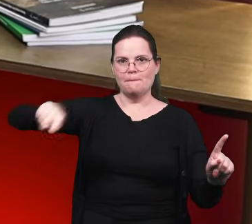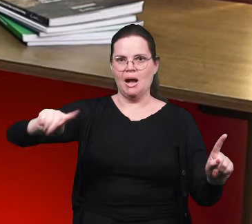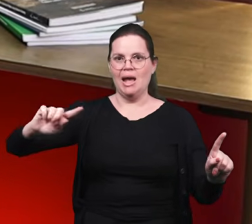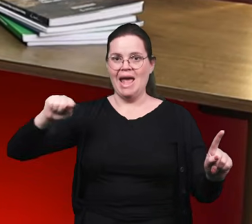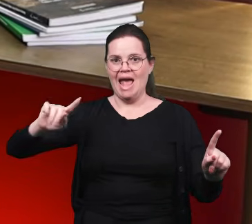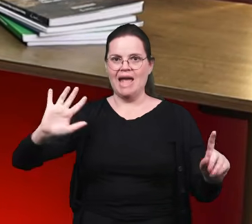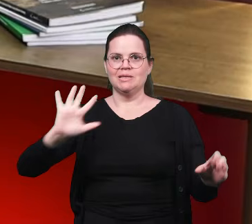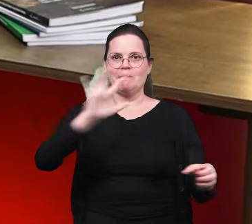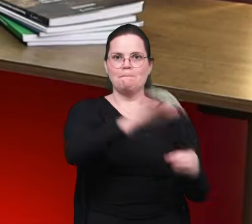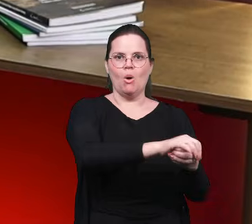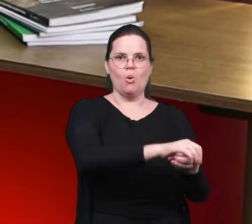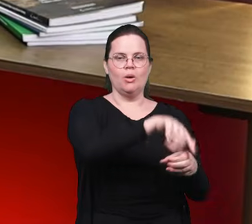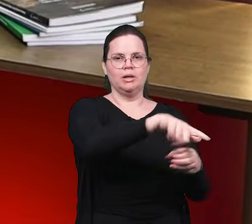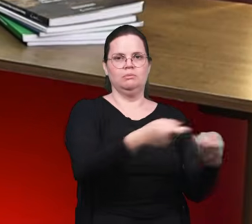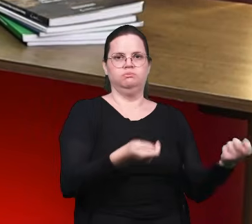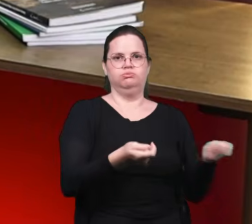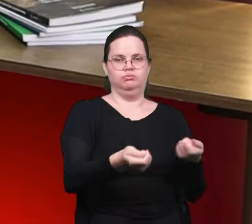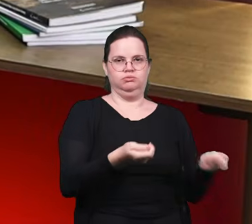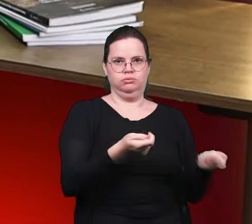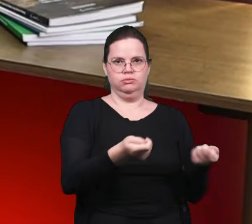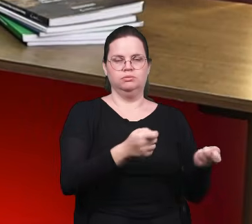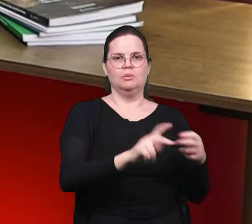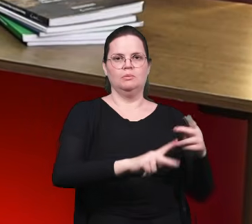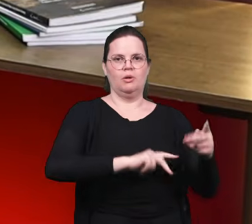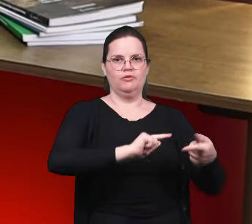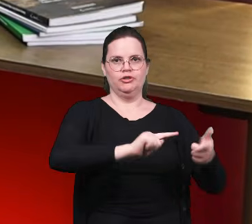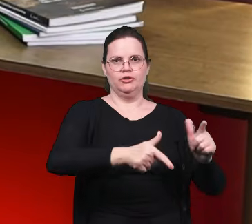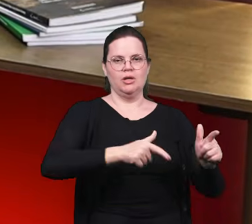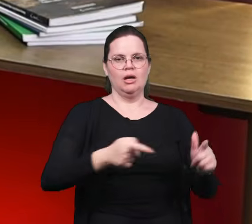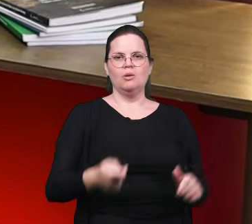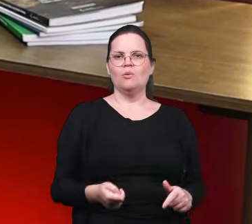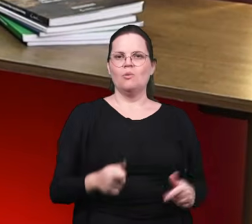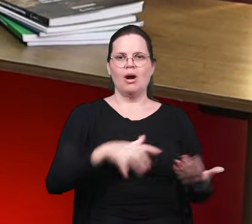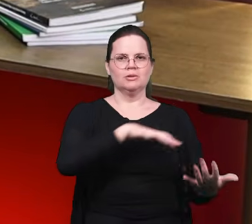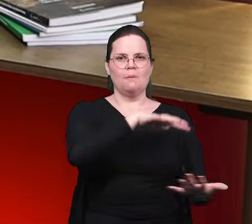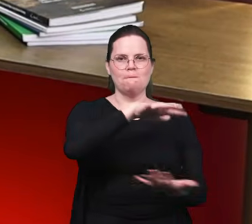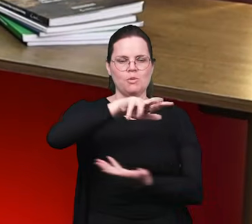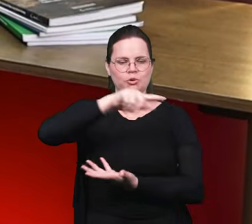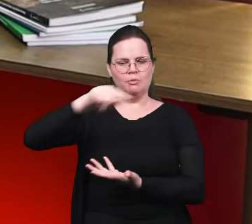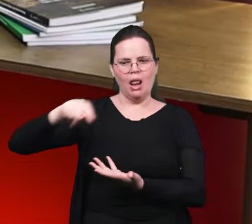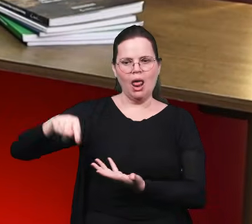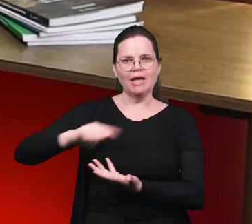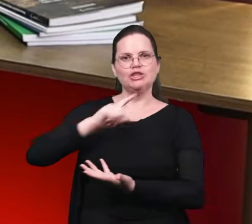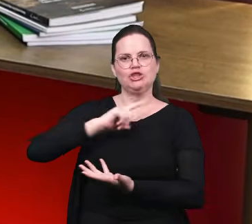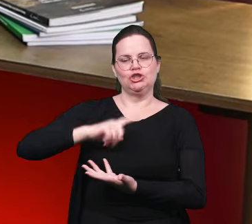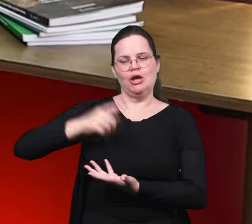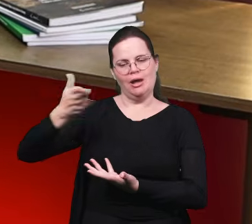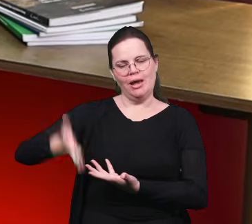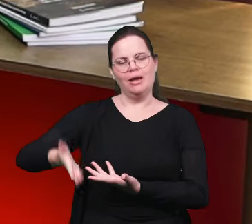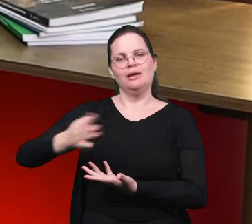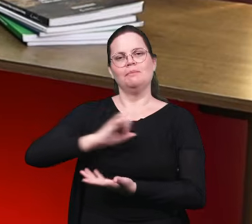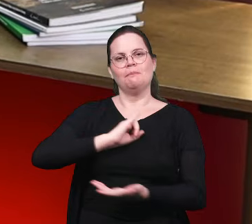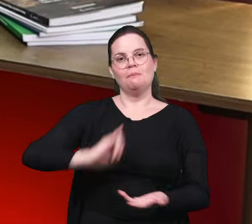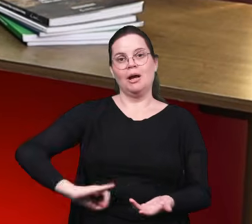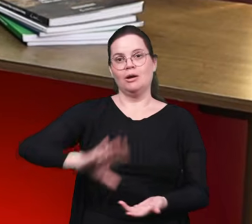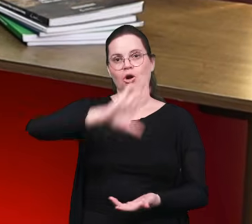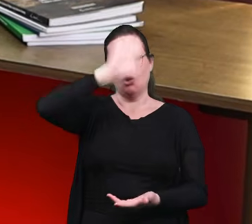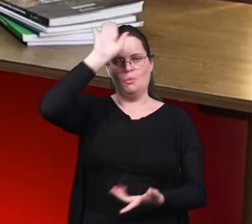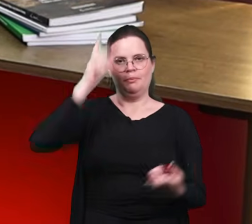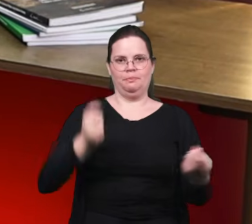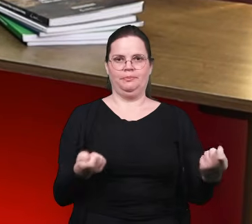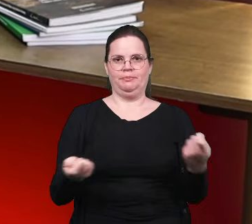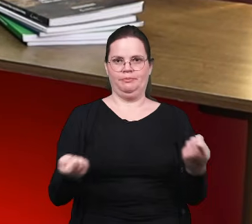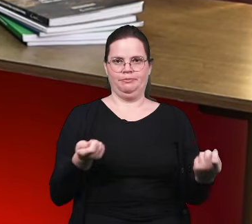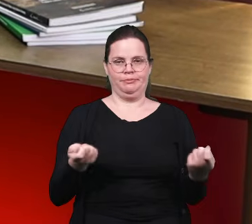Roma, que dominava quase todo o mundo civilizado naquela época. E havia toda